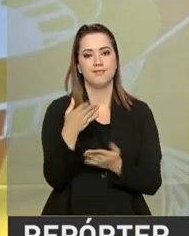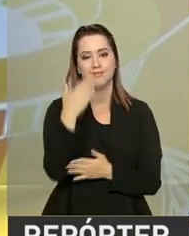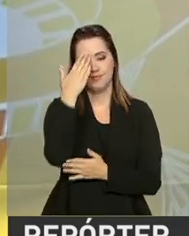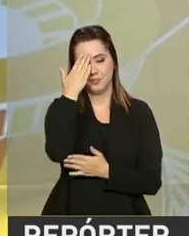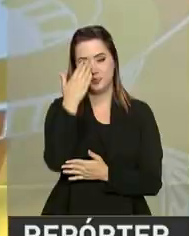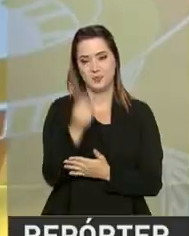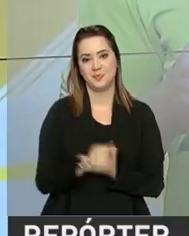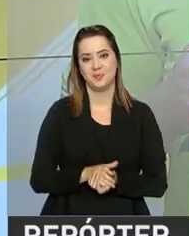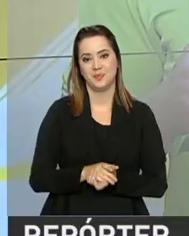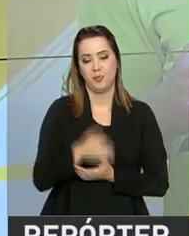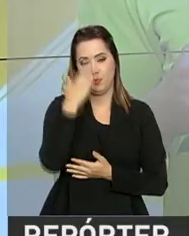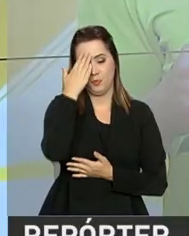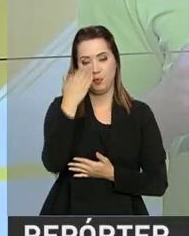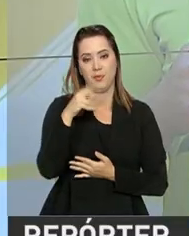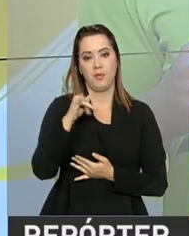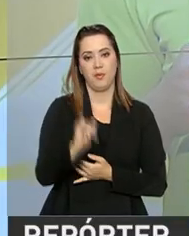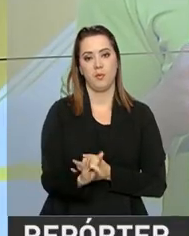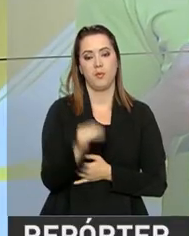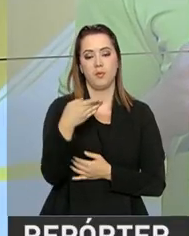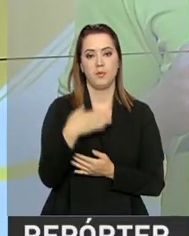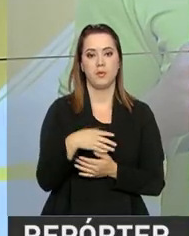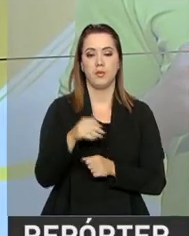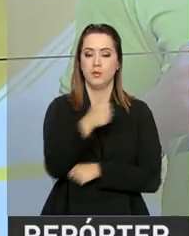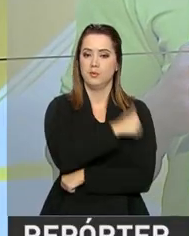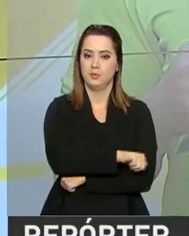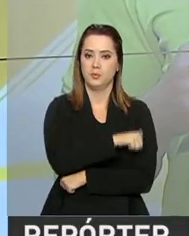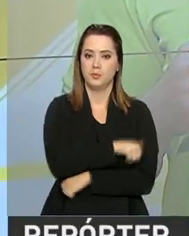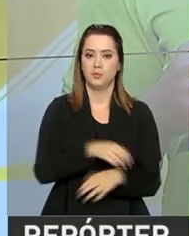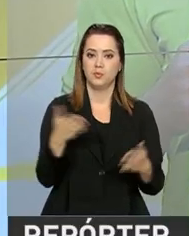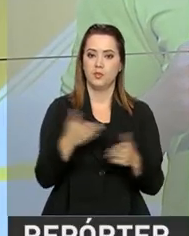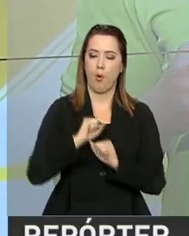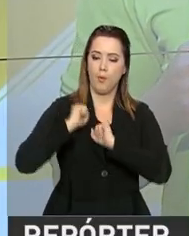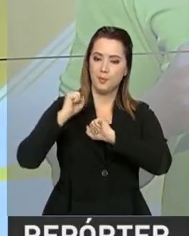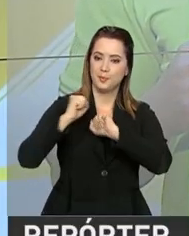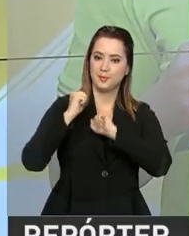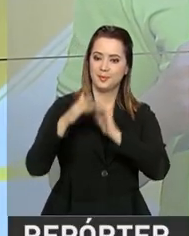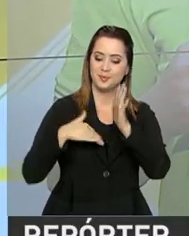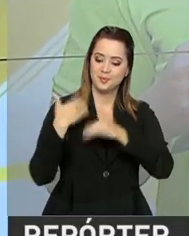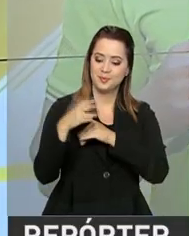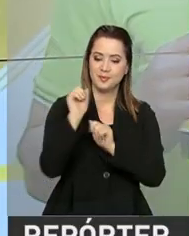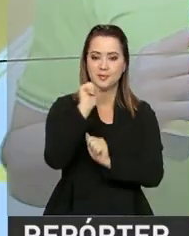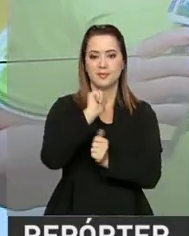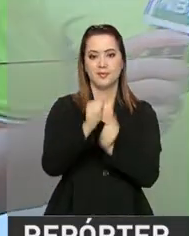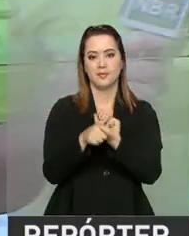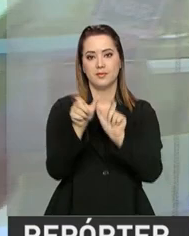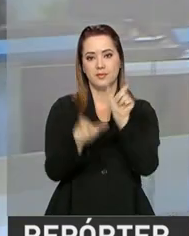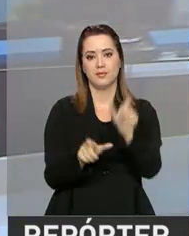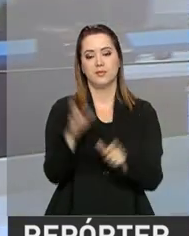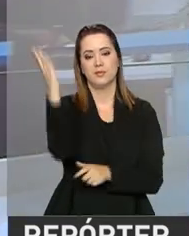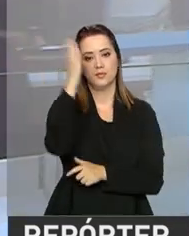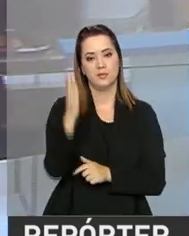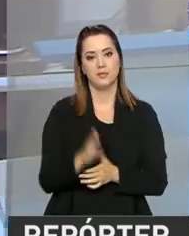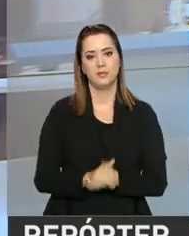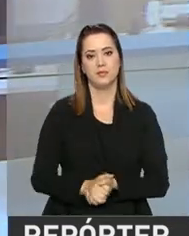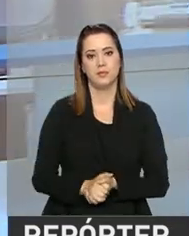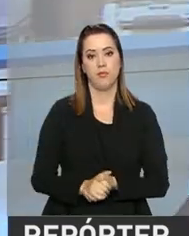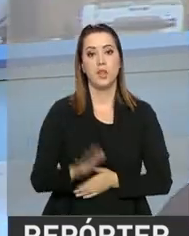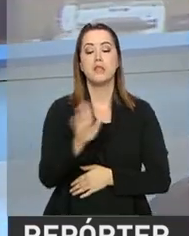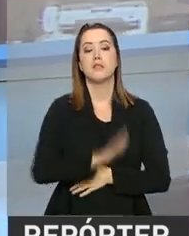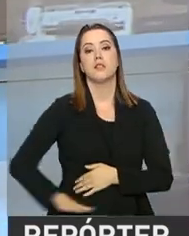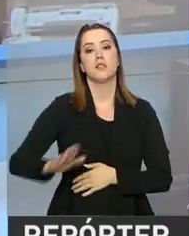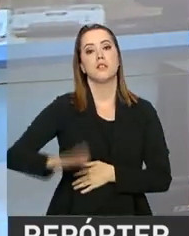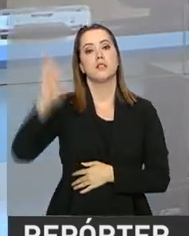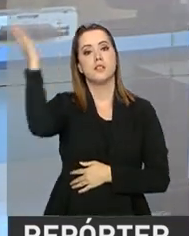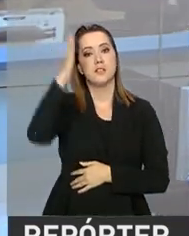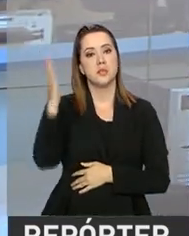Zé Luiz. Obrigado, Ney Pereira, direto do Rio de Janeiro. Vamos continuar torcendo, então, pelos brasileiros. As crianças brasileiras